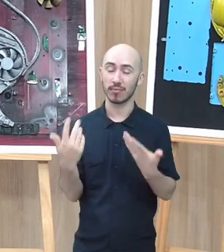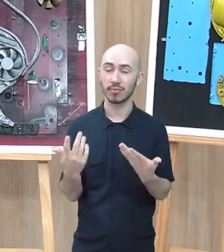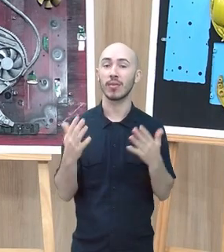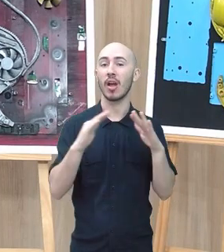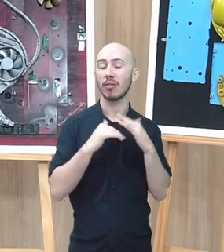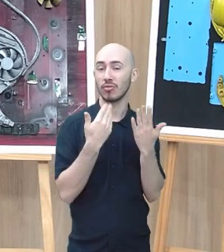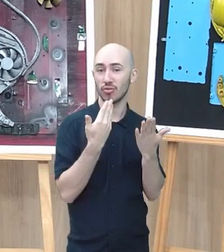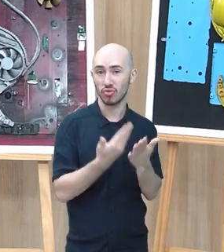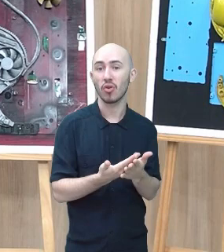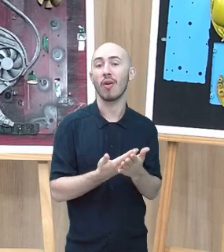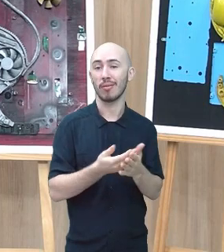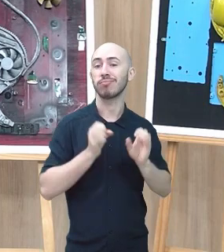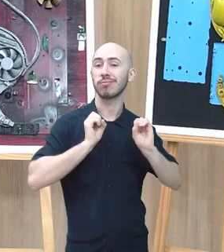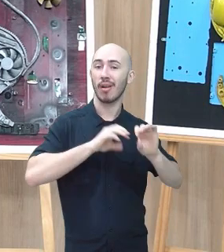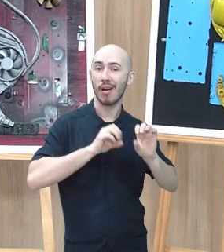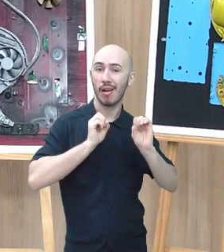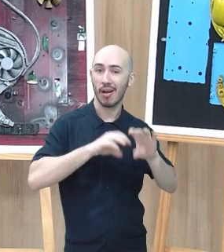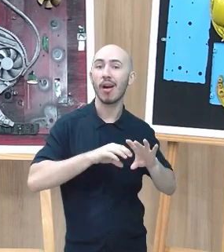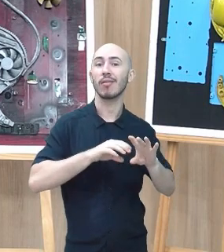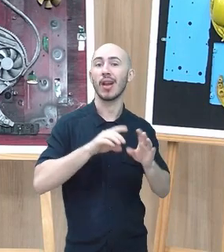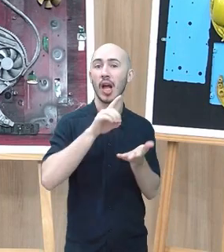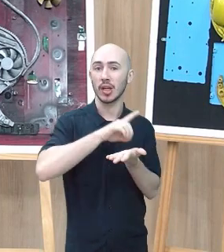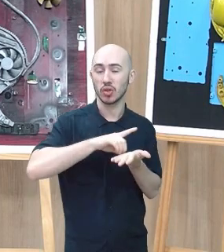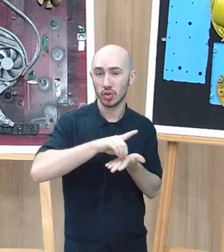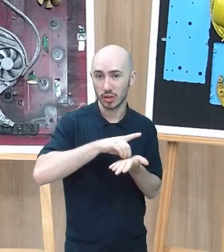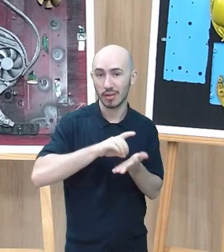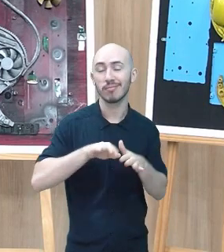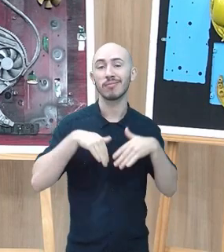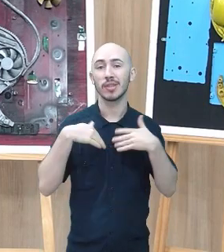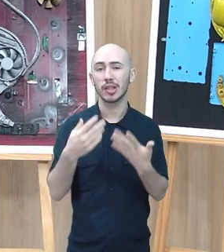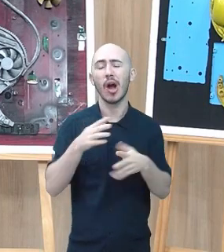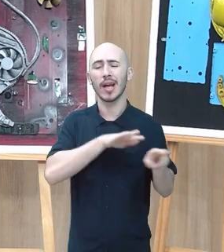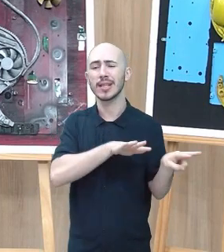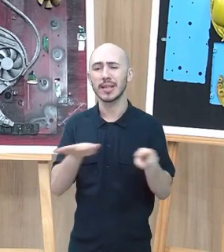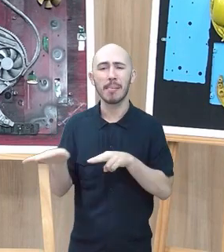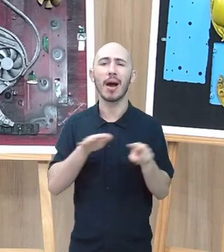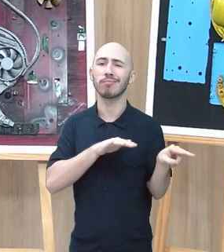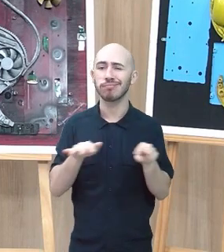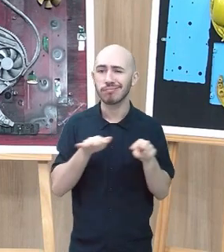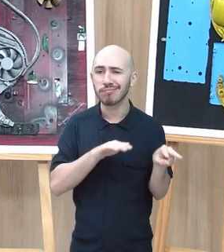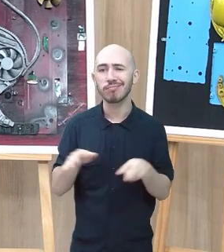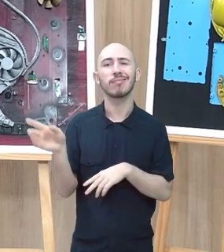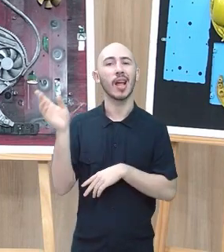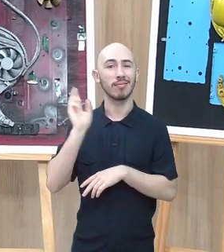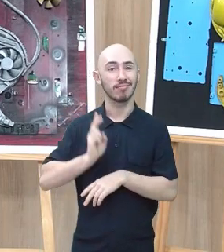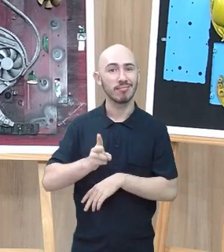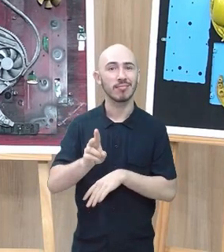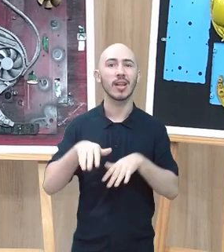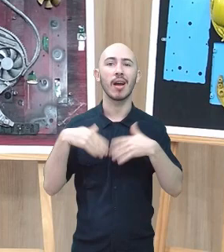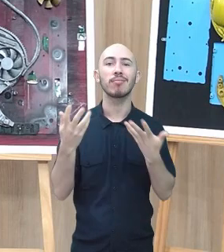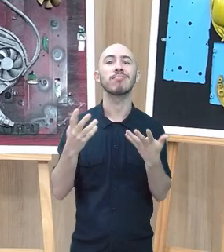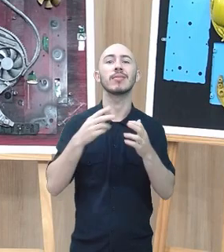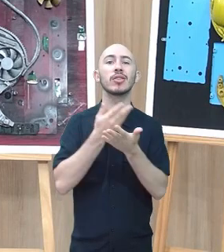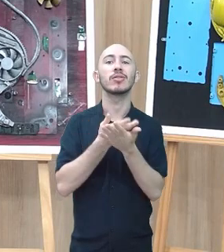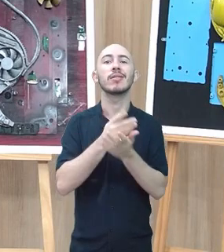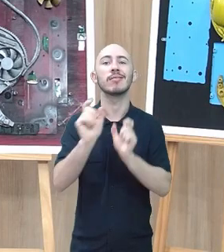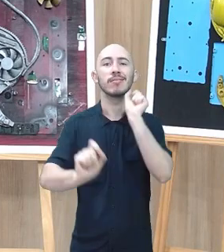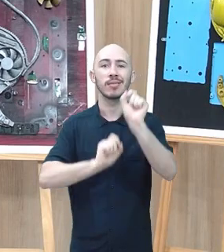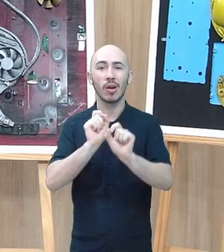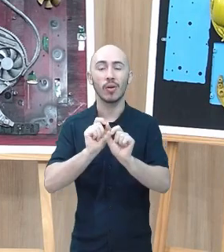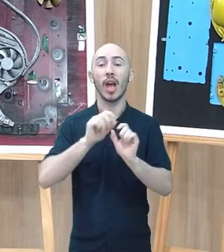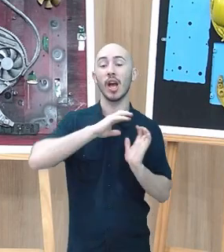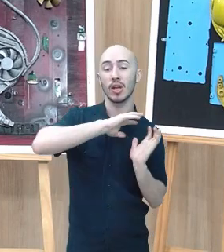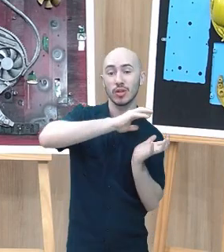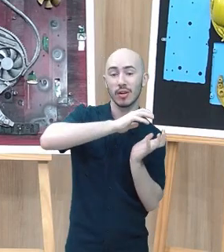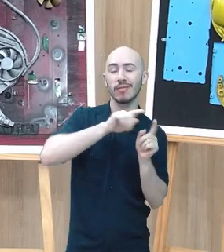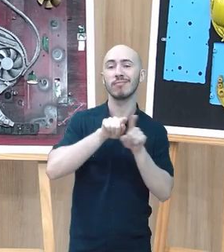Aulas Digitais, certo? E estaremos juntos toda semana para estudar Geografia e Sustentabilidade. Então, a gente vai